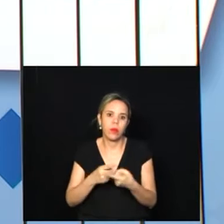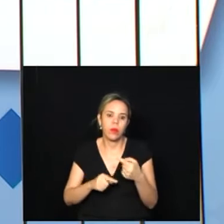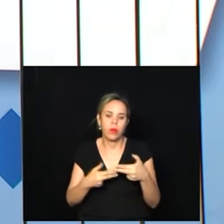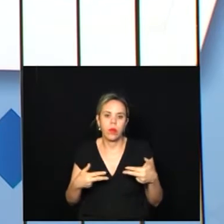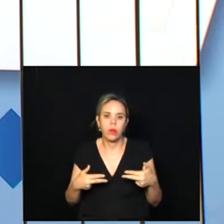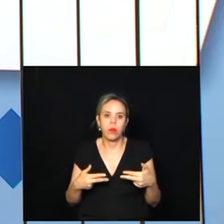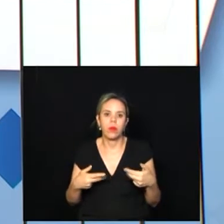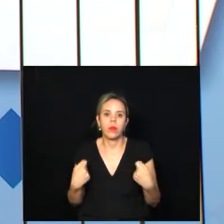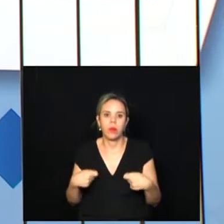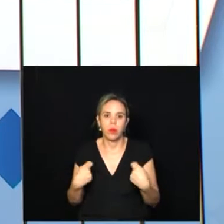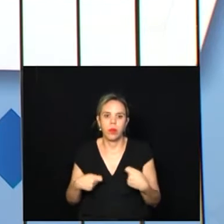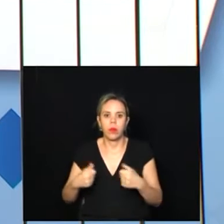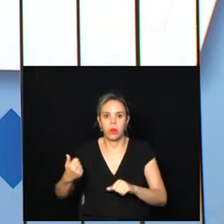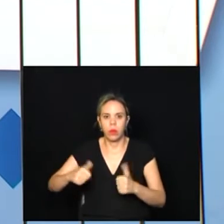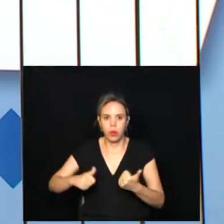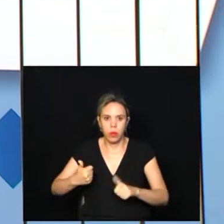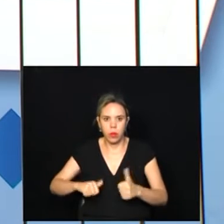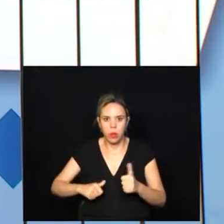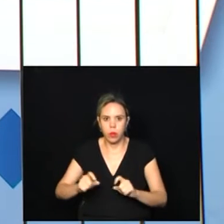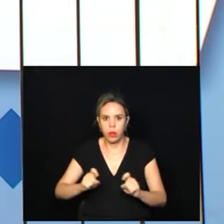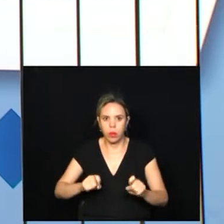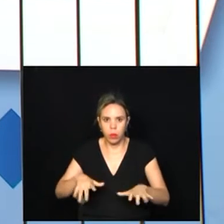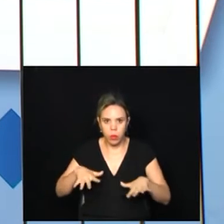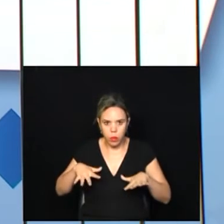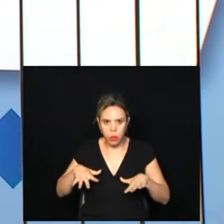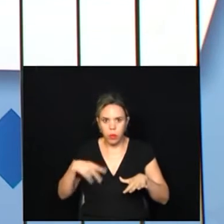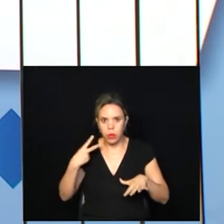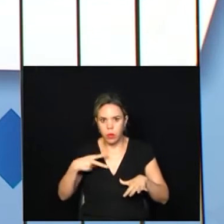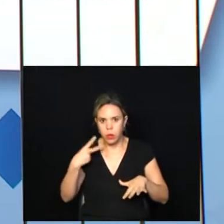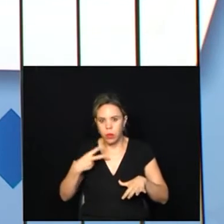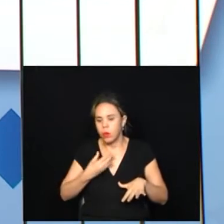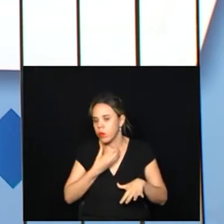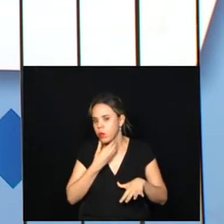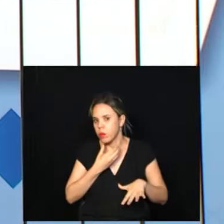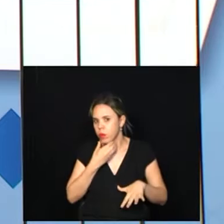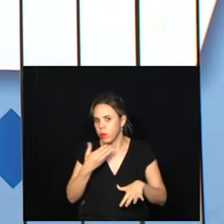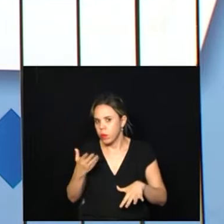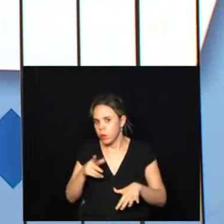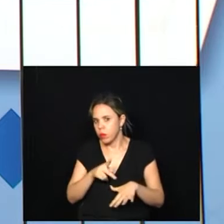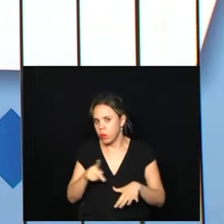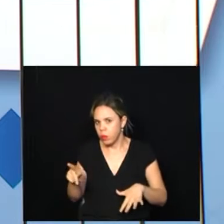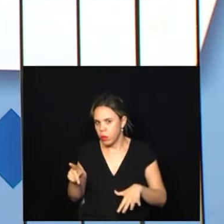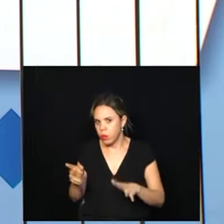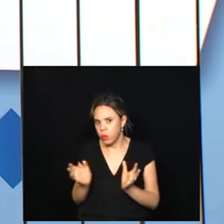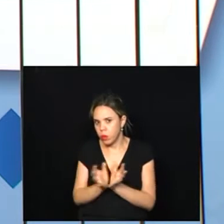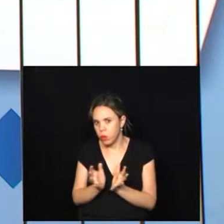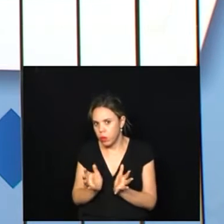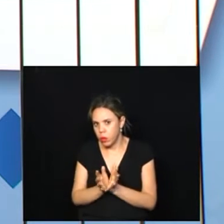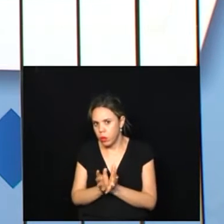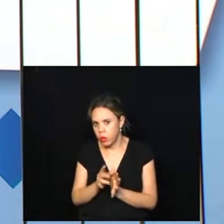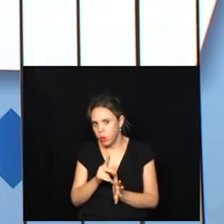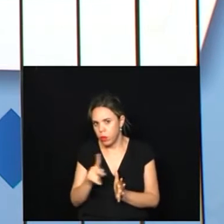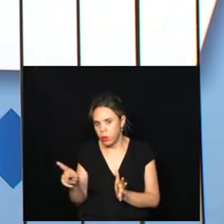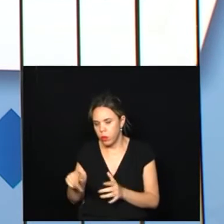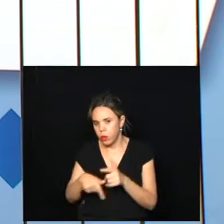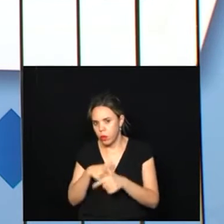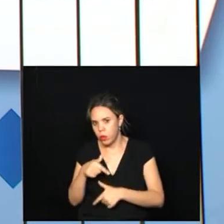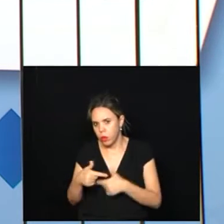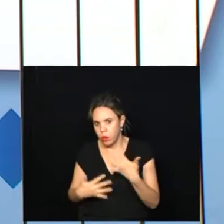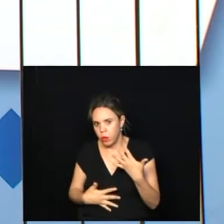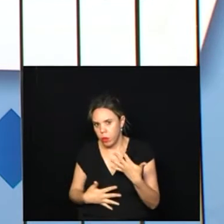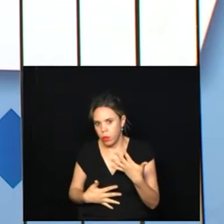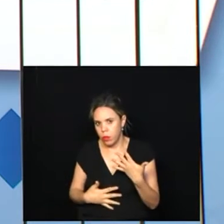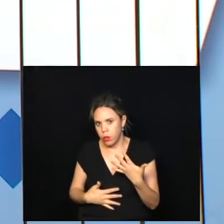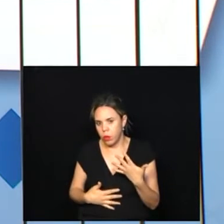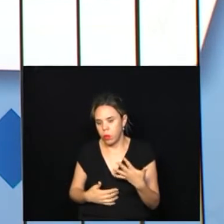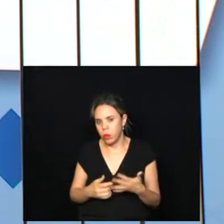legislação, precisam passar por essas audiências. O vereador Carmo Luiz é o presidente da comissão e vai presidir os trabalhos. Olha,